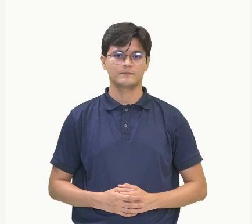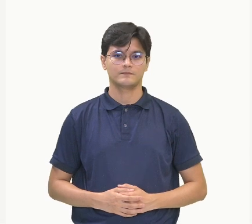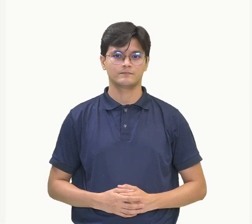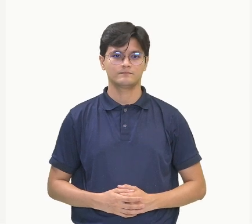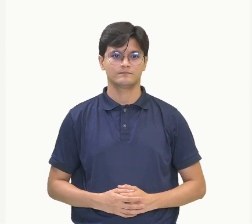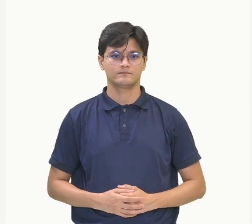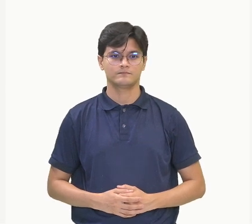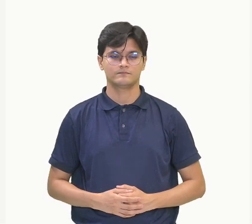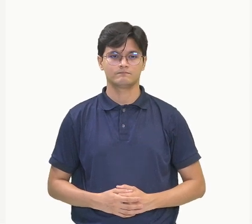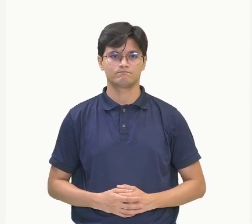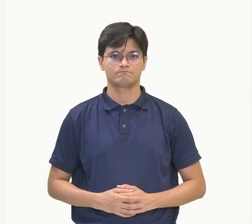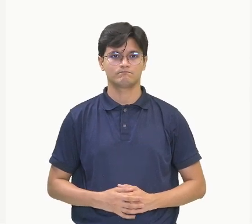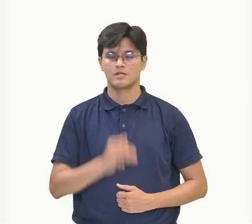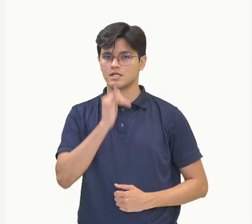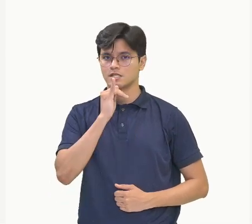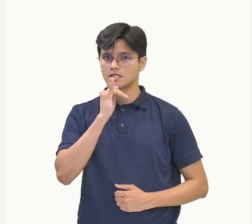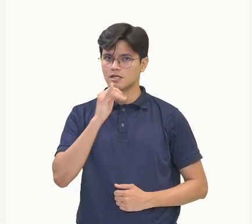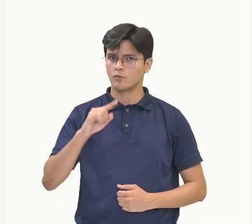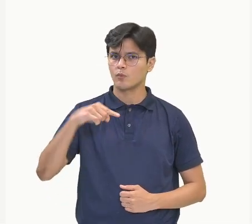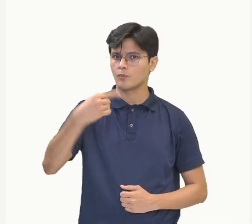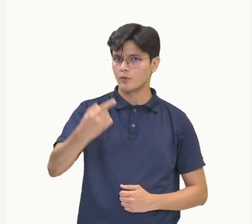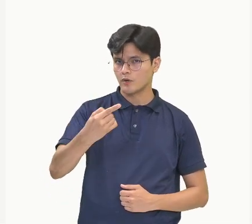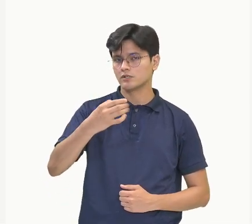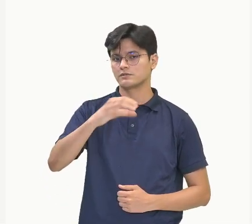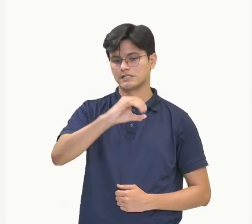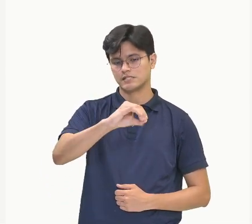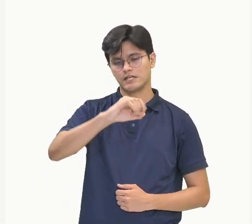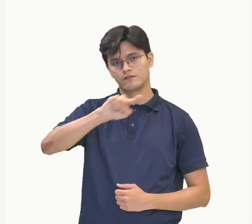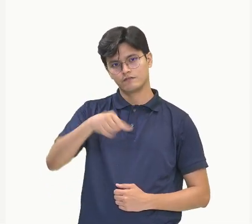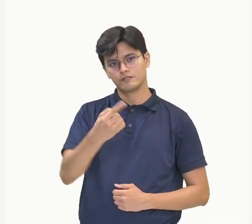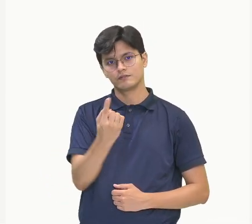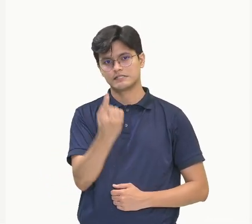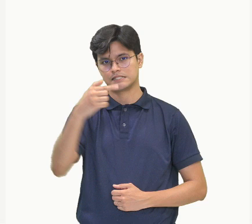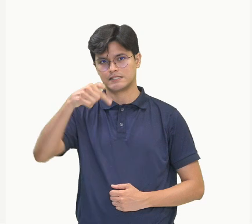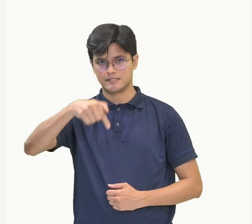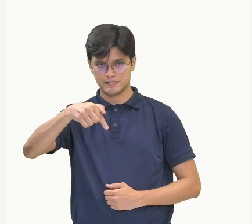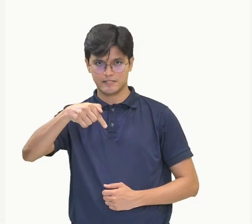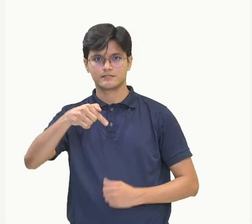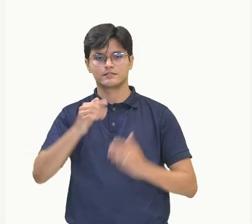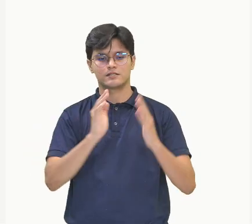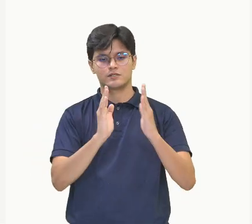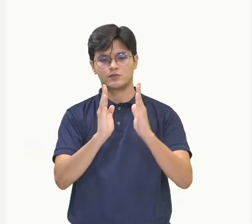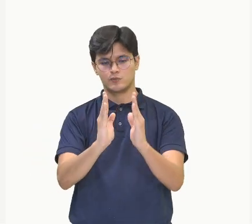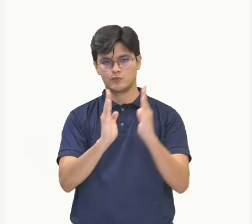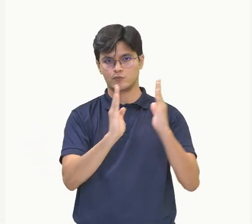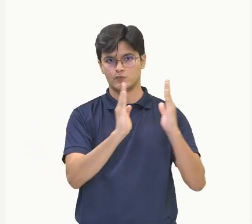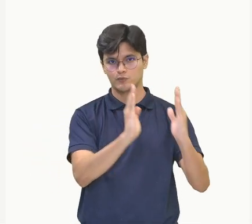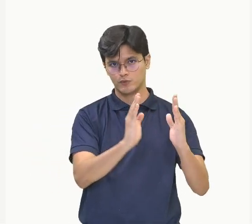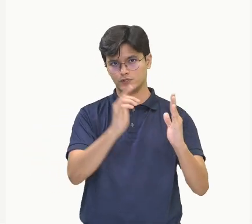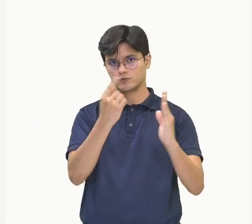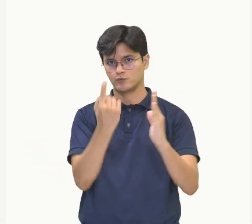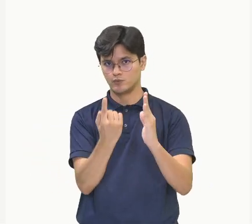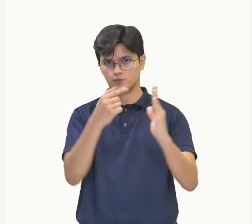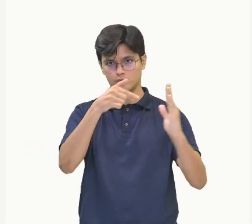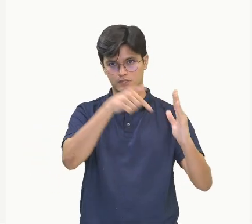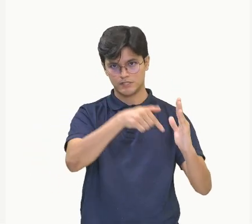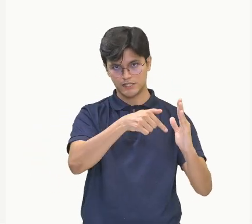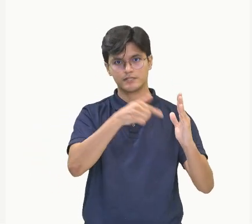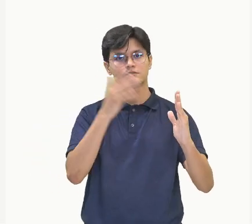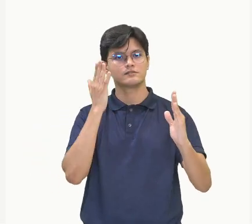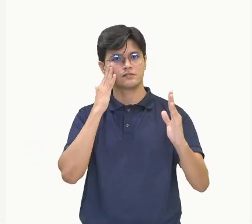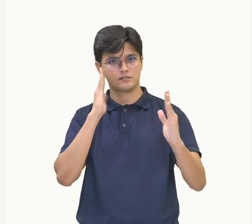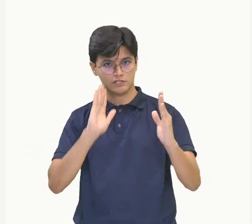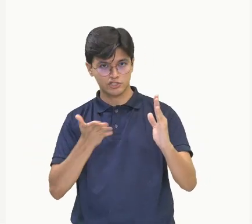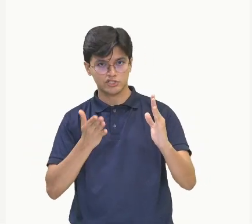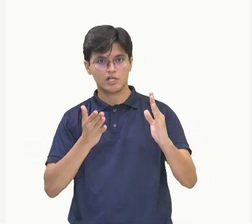o nosso próximo exemplo. Eu tenho quantas casas decimais? 2. Então, eu já sei que no meu denominador vai ter 1 e